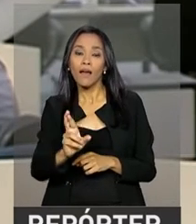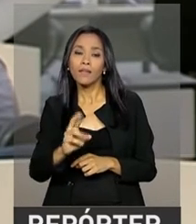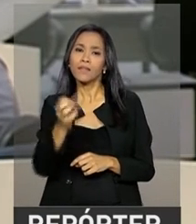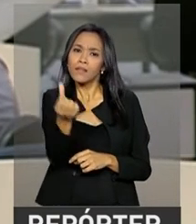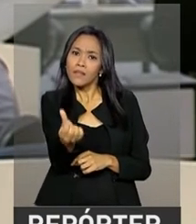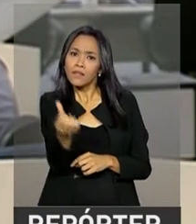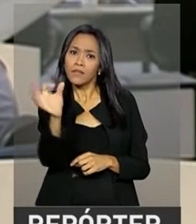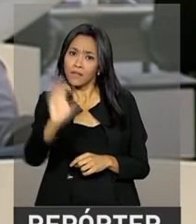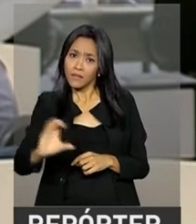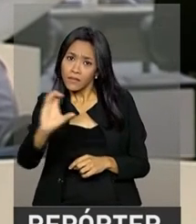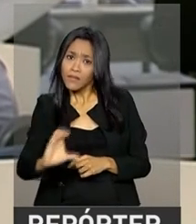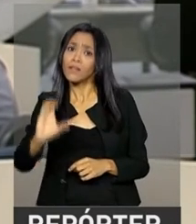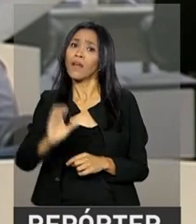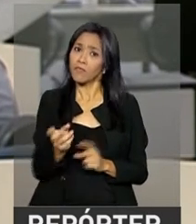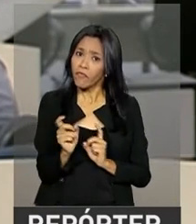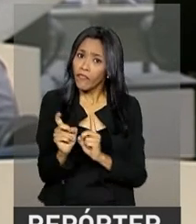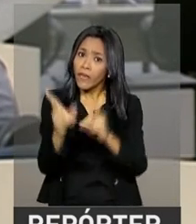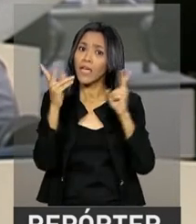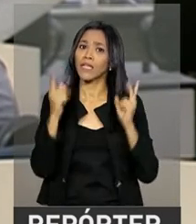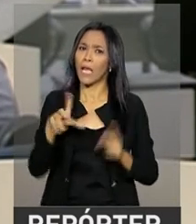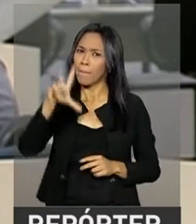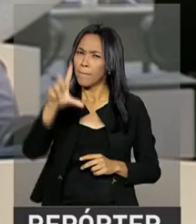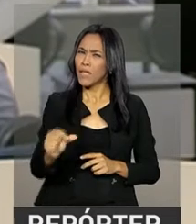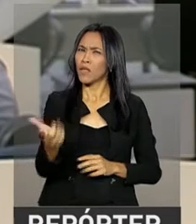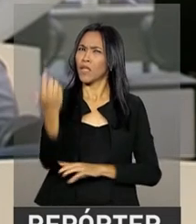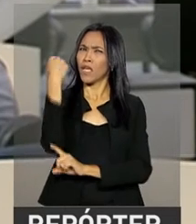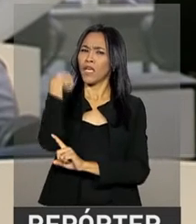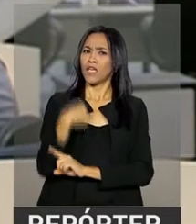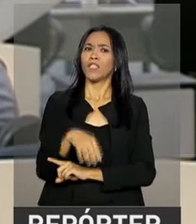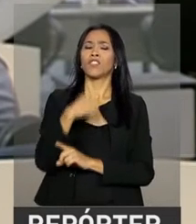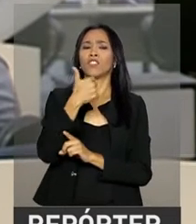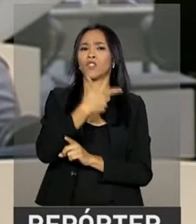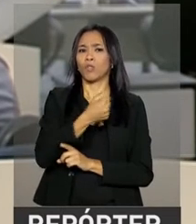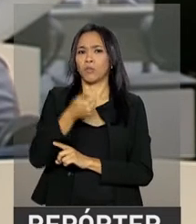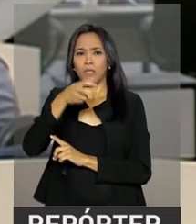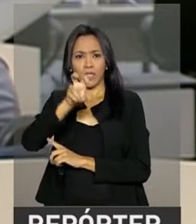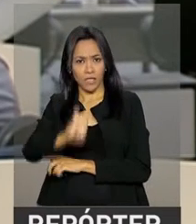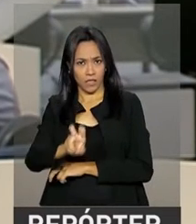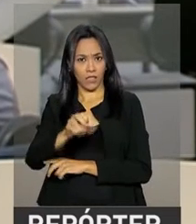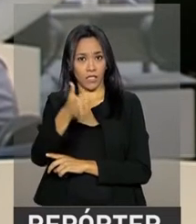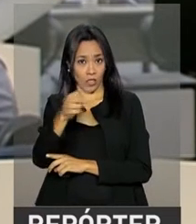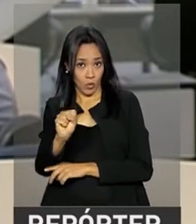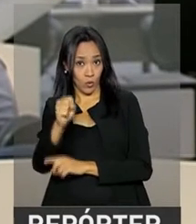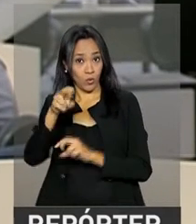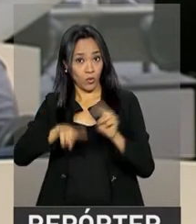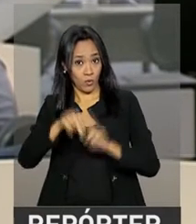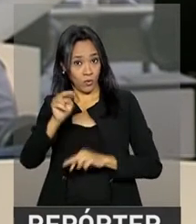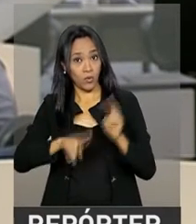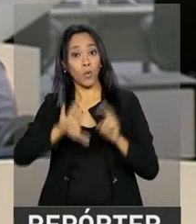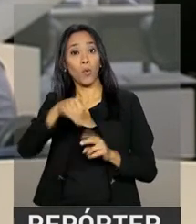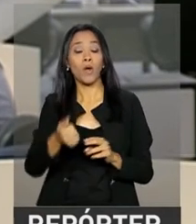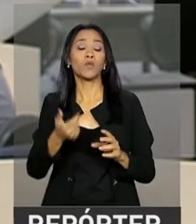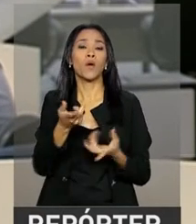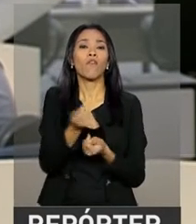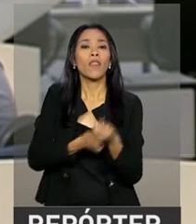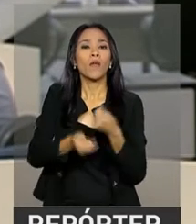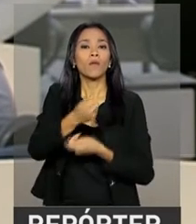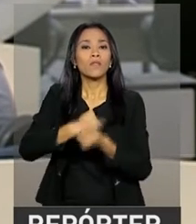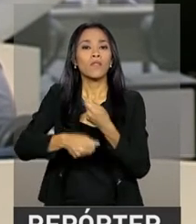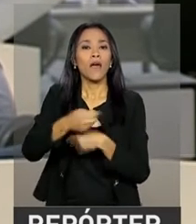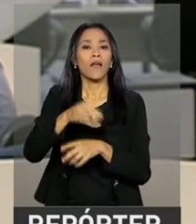para venda. Essa cotação é a menor desde 18 de junho de 2015, quando o pregão havia fechado com a moeda negociada